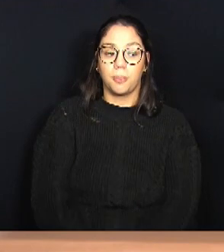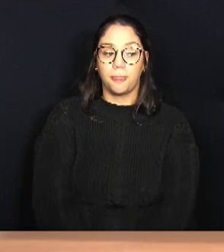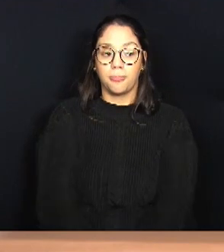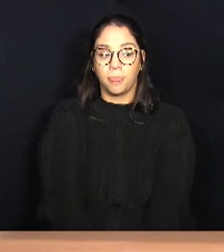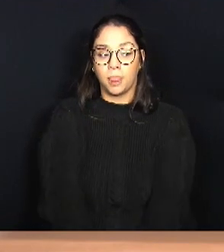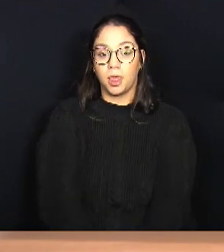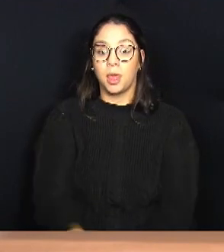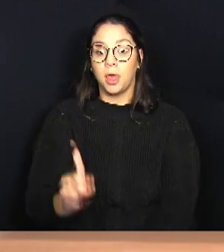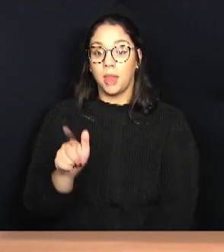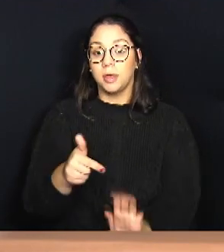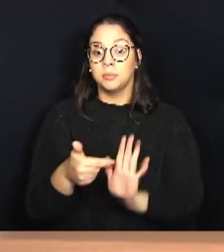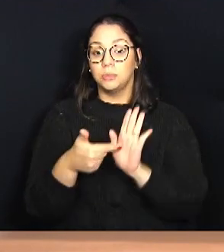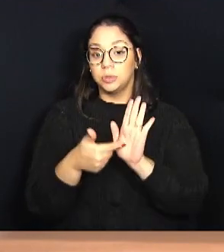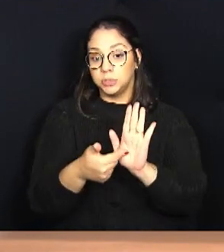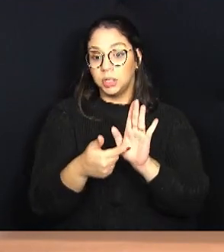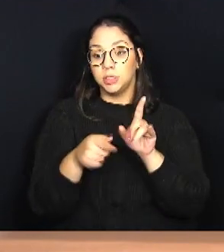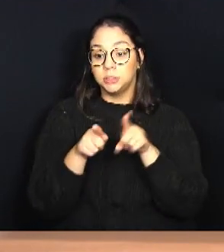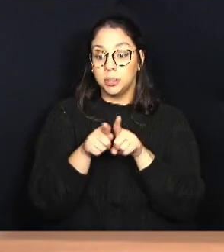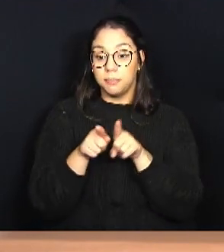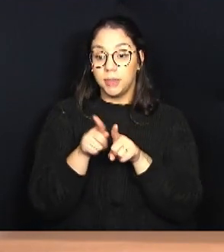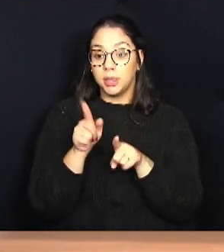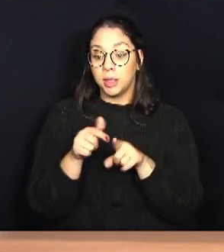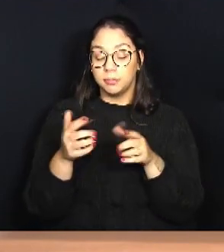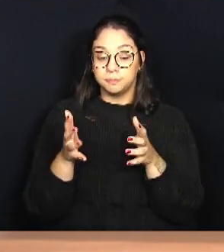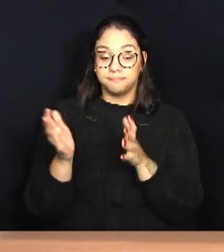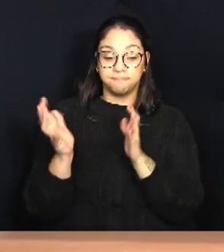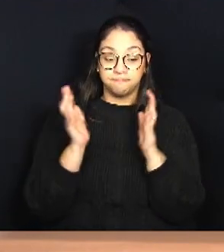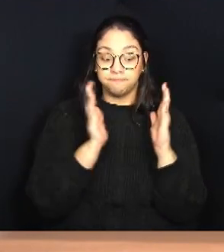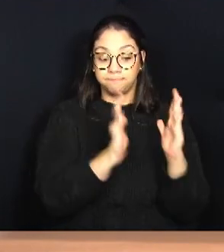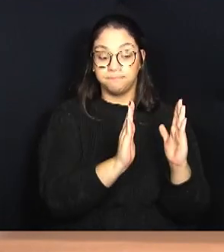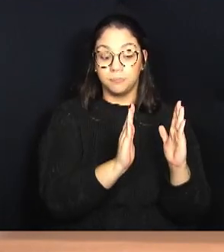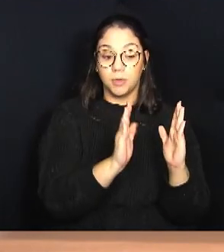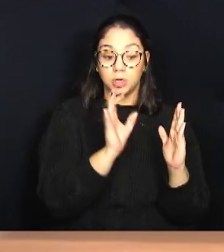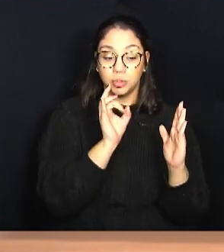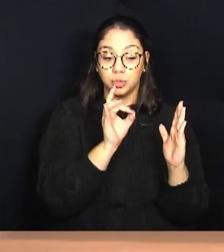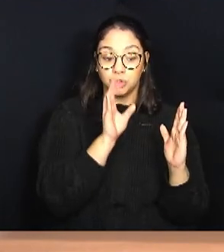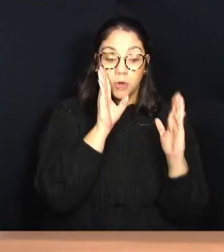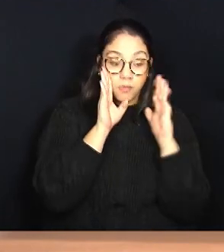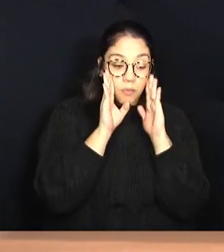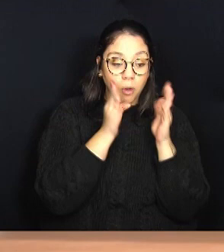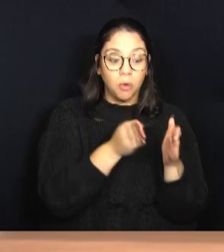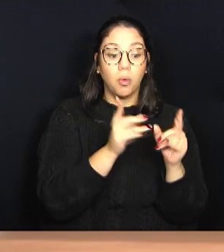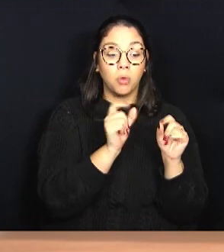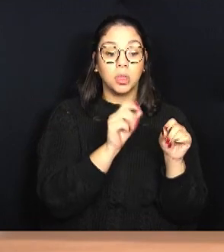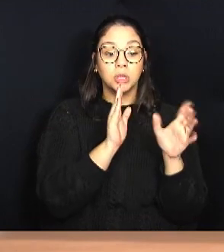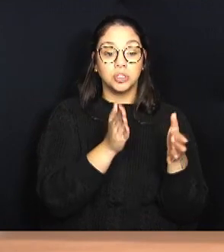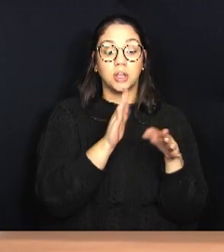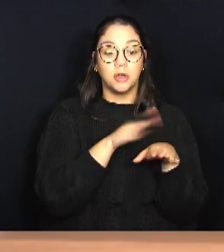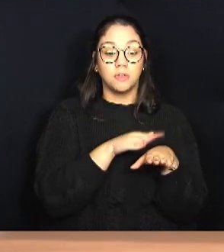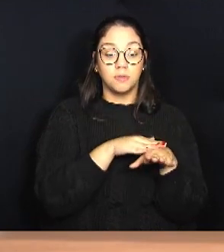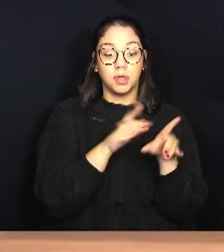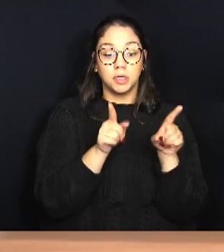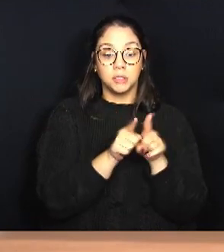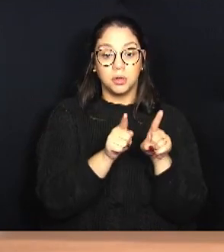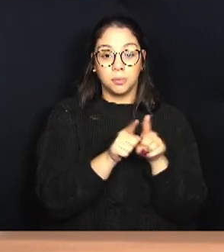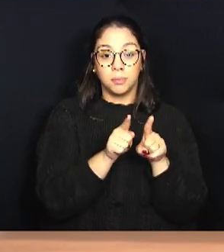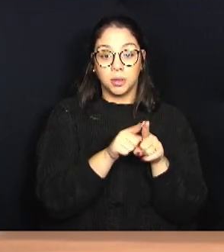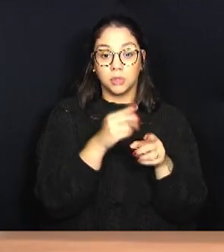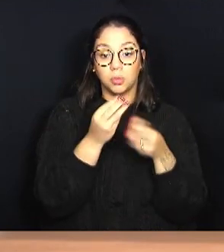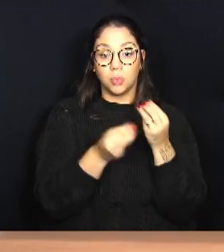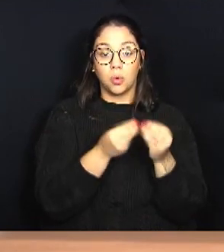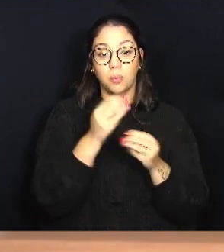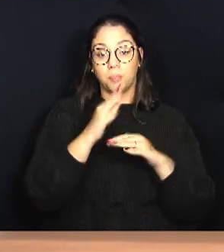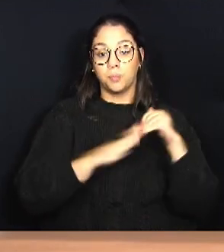um demonstrativo apartado, para mostrar a realização, o comportamento da